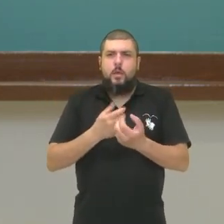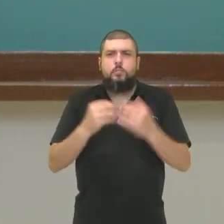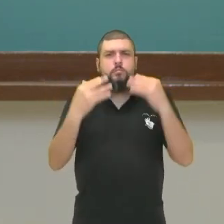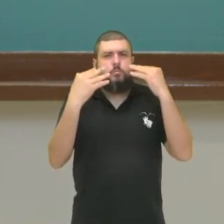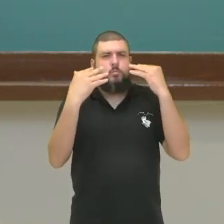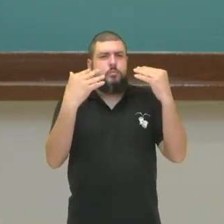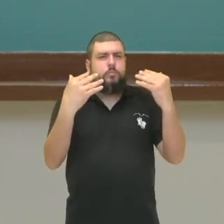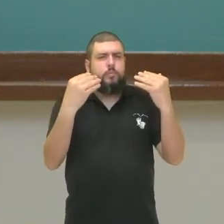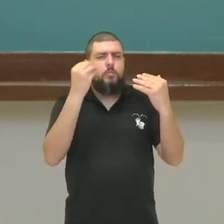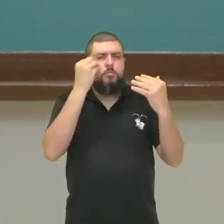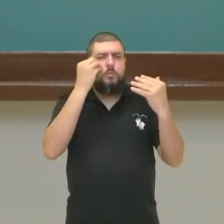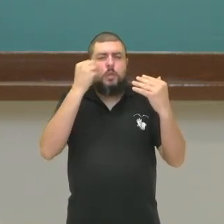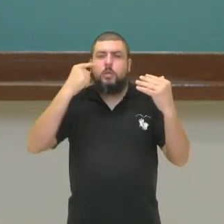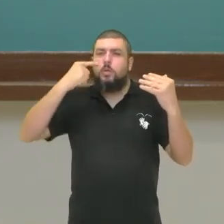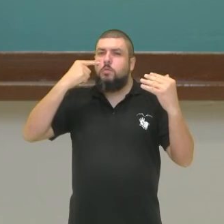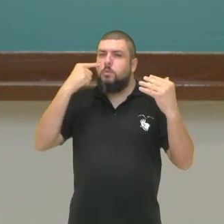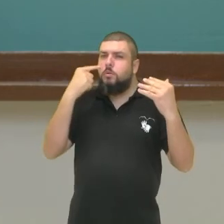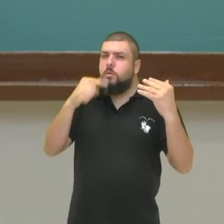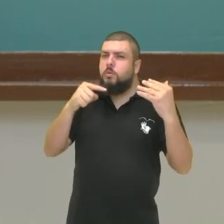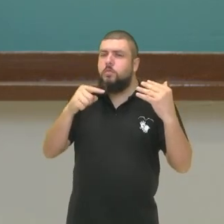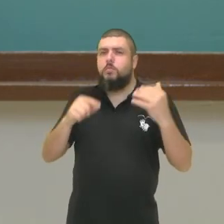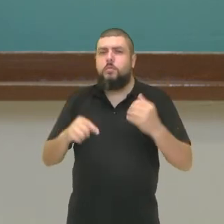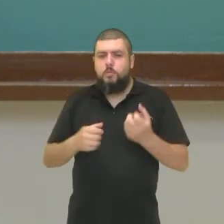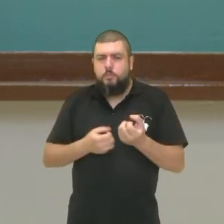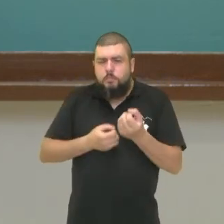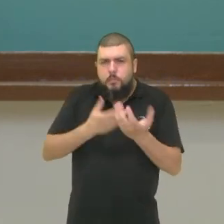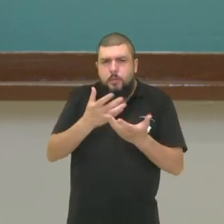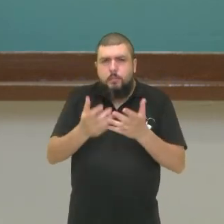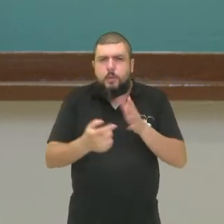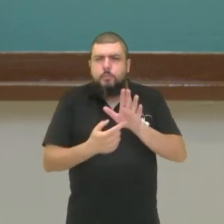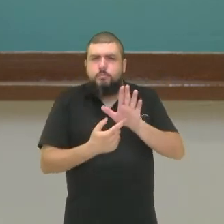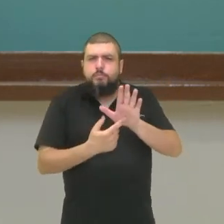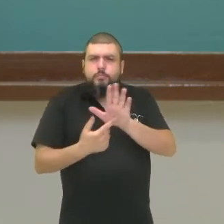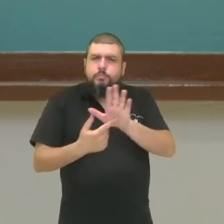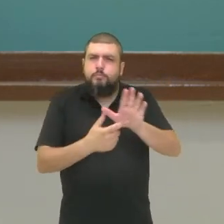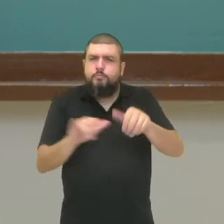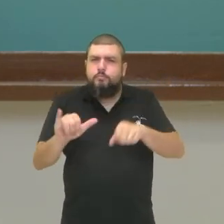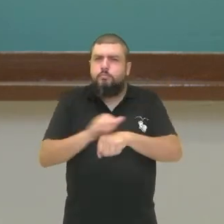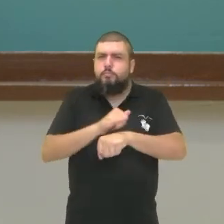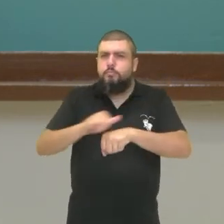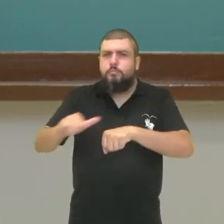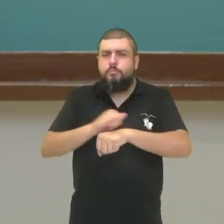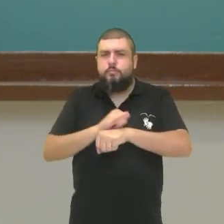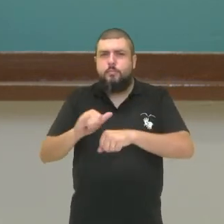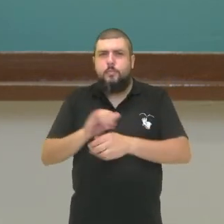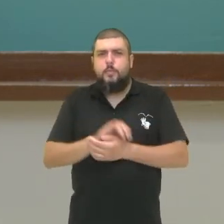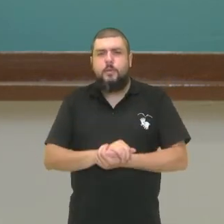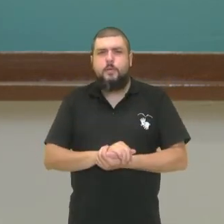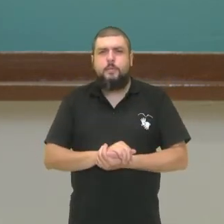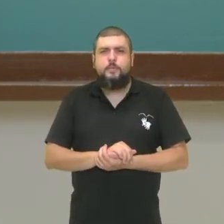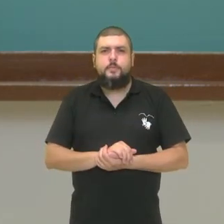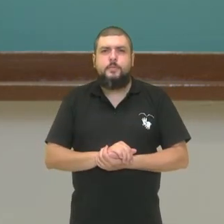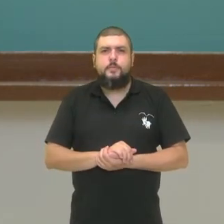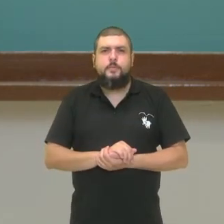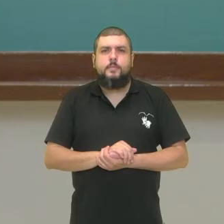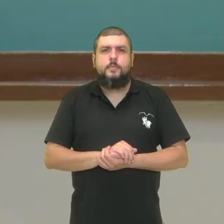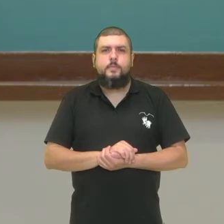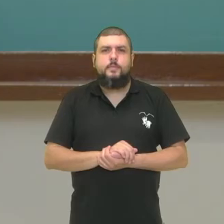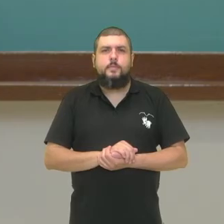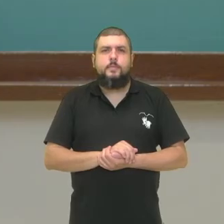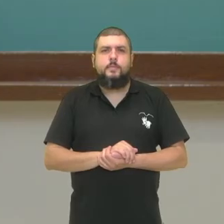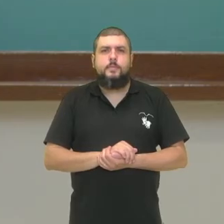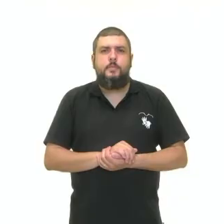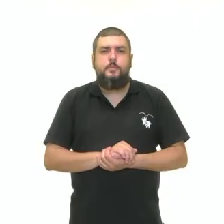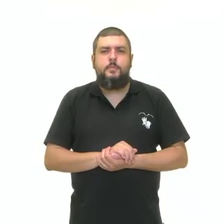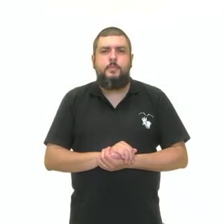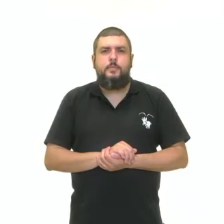filme que a pessoa está ali movimentando para que possa ser descoberto pela plateia.